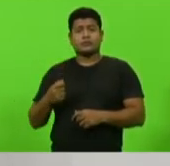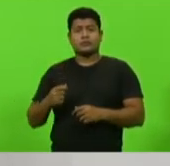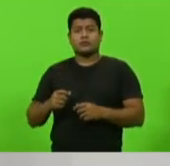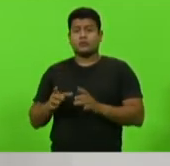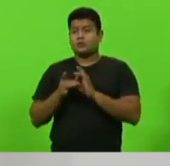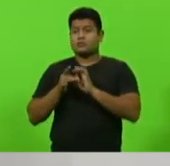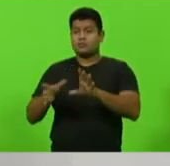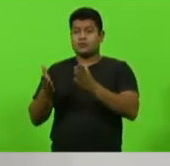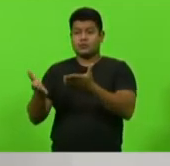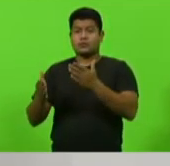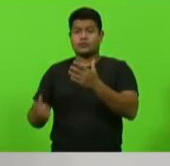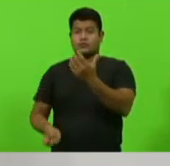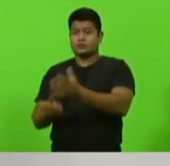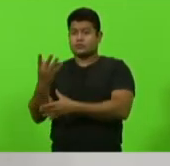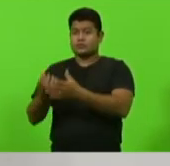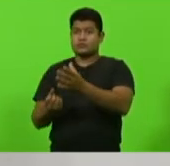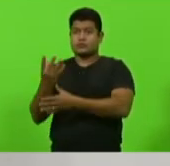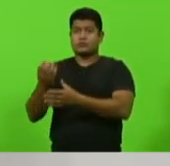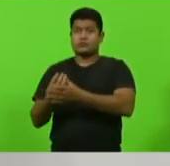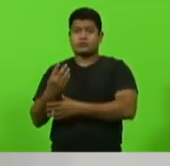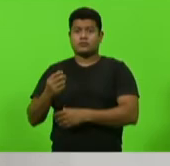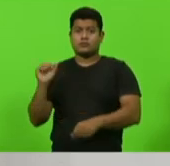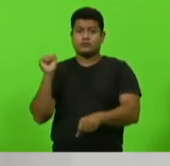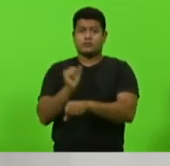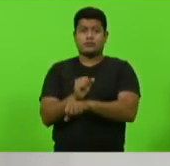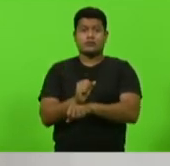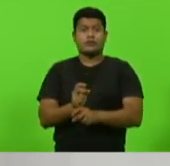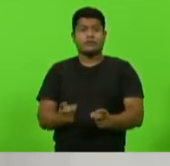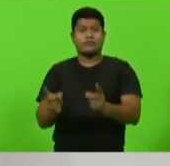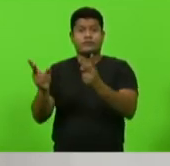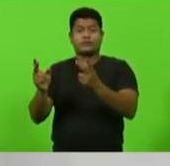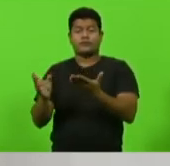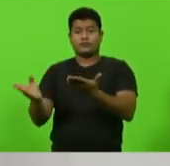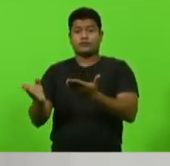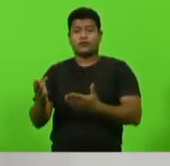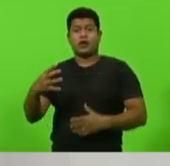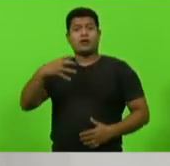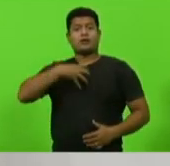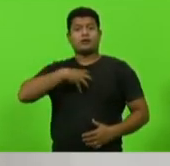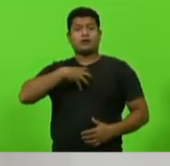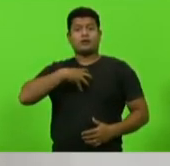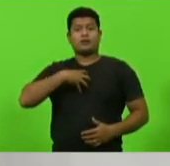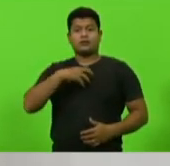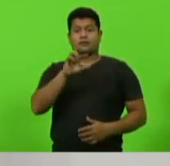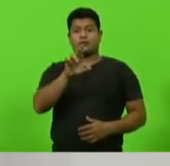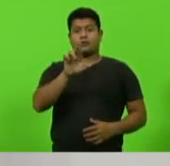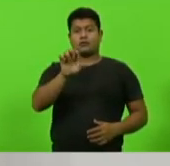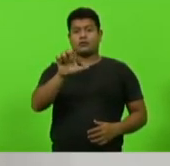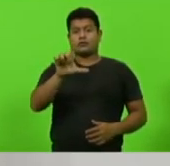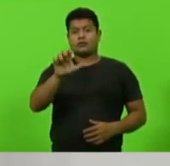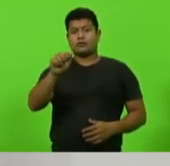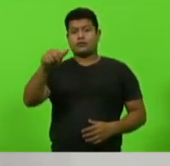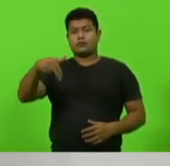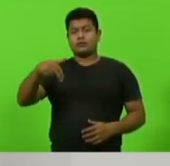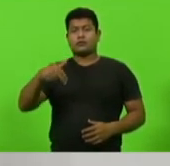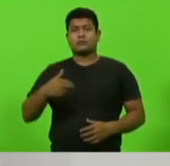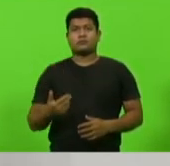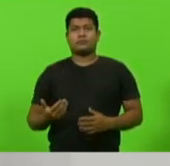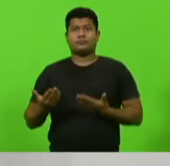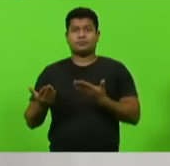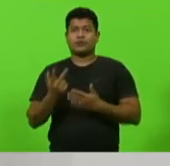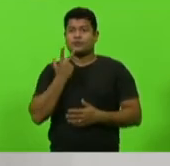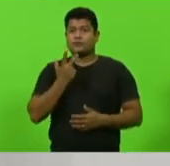estamos com refinaria parada. Aliás, foi vendida uma refinaria na Bahia, a Relan, lá da Bahia, e diziam